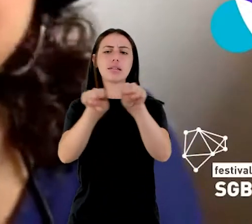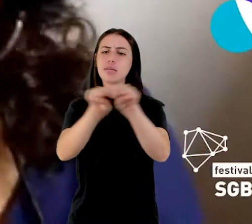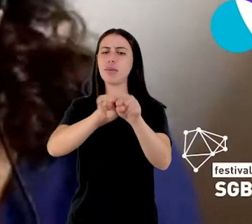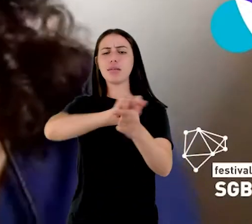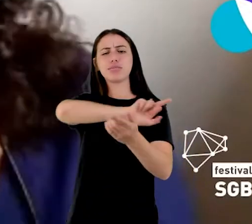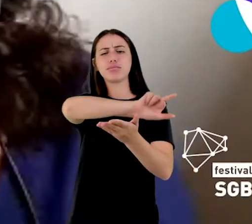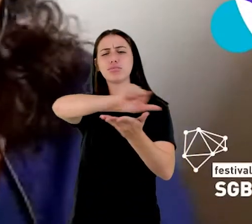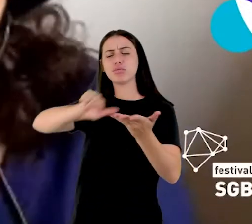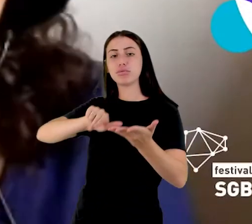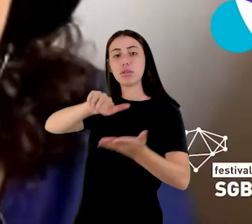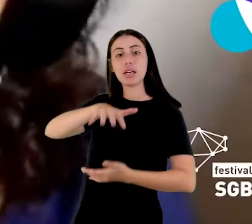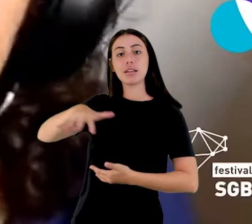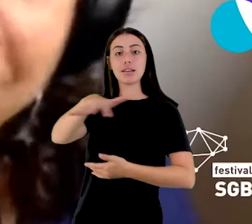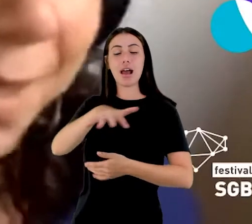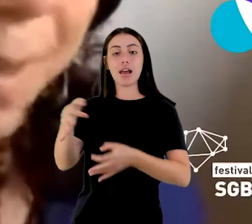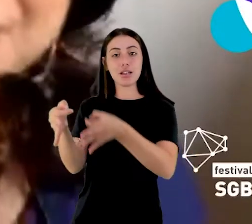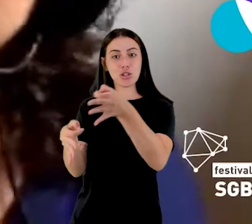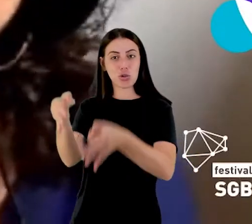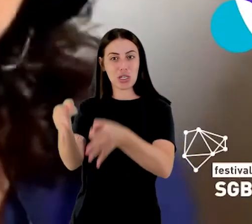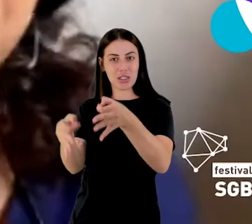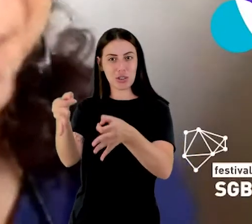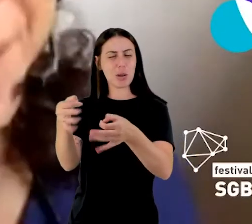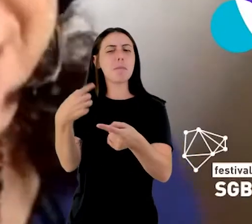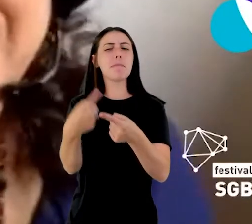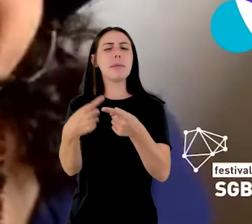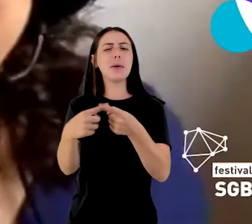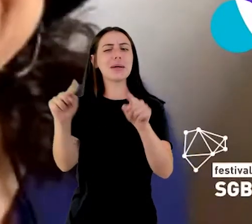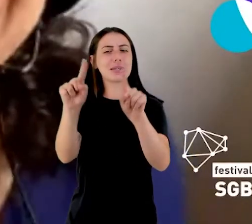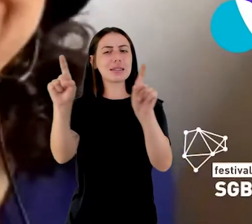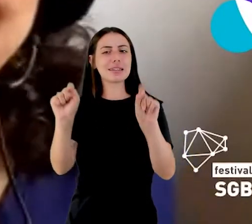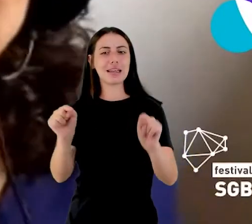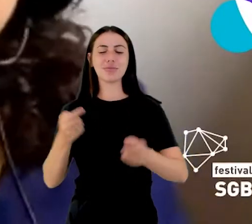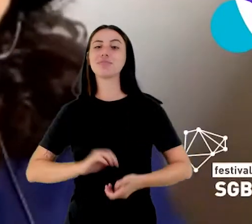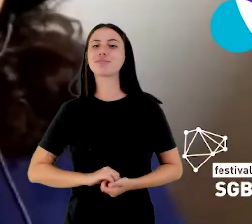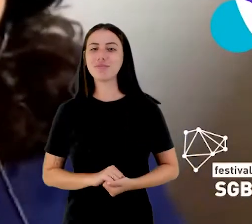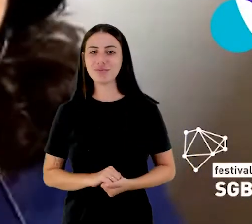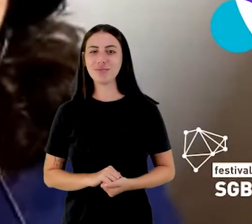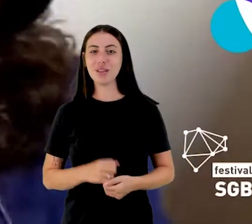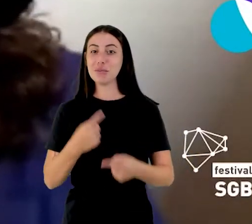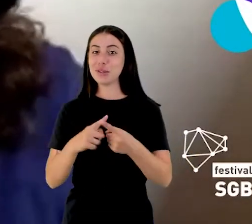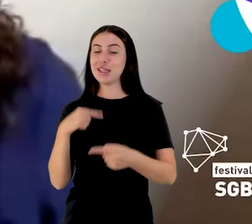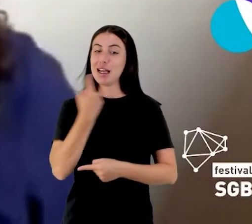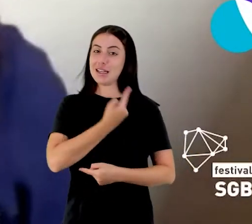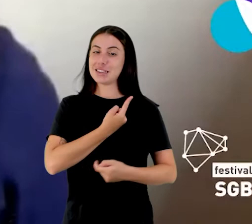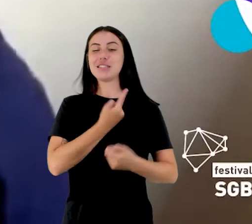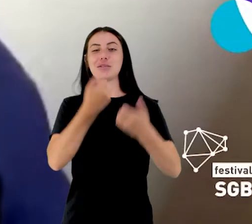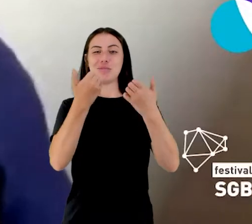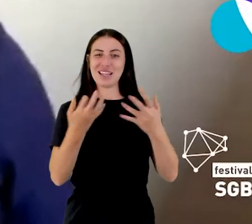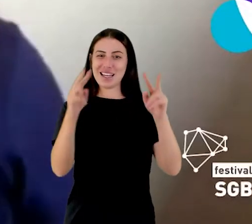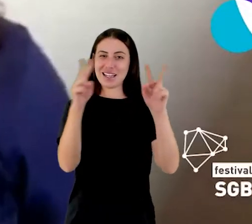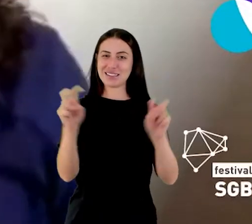jurídicos e parceria com o TRT, e parceria com a OAB, e parceria com várias entidades ligadas à